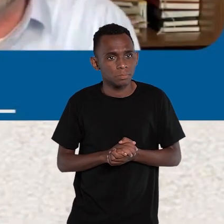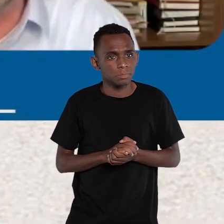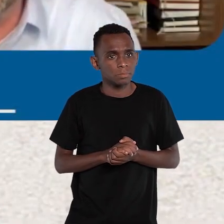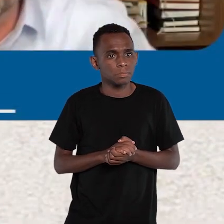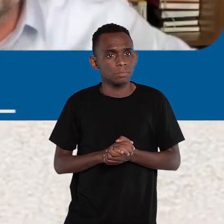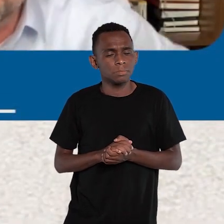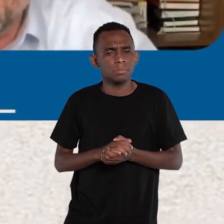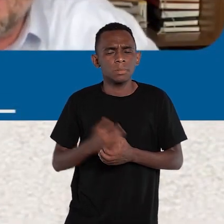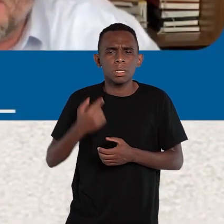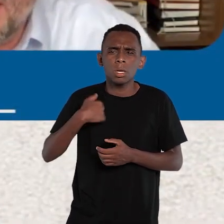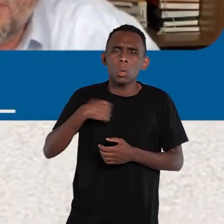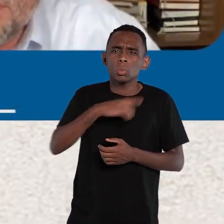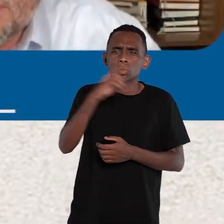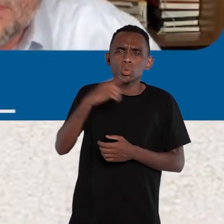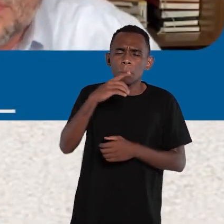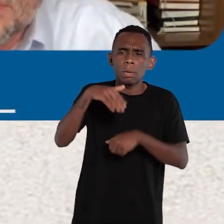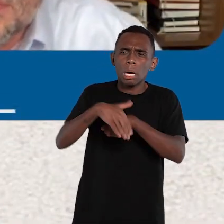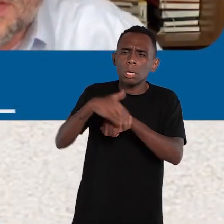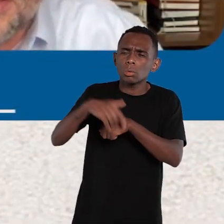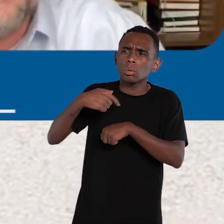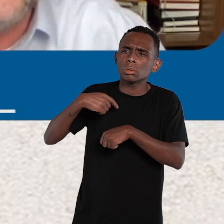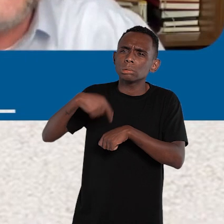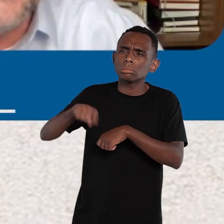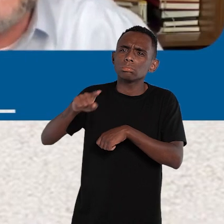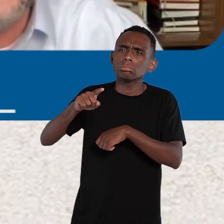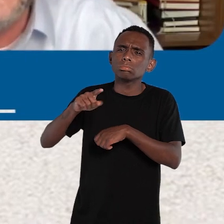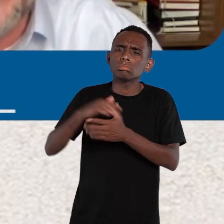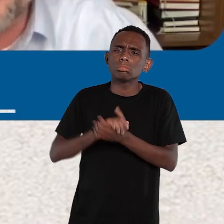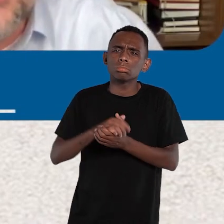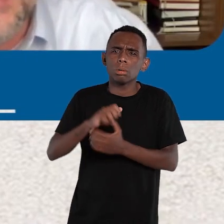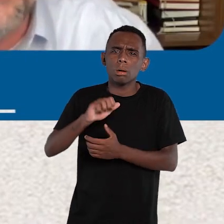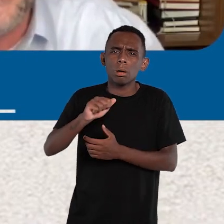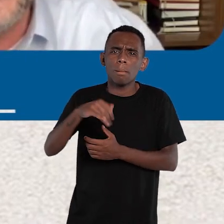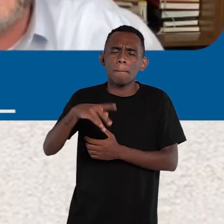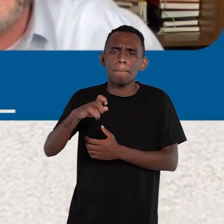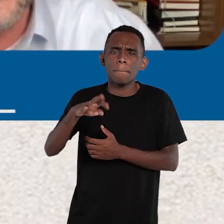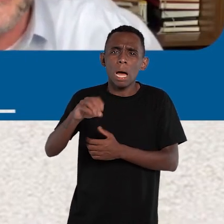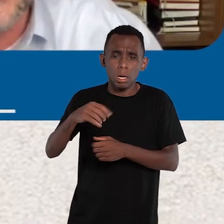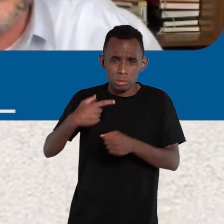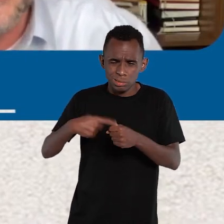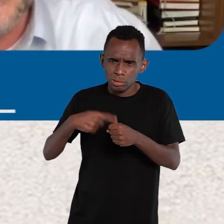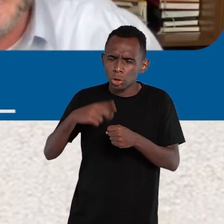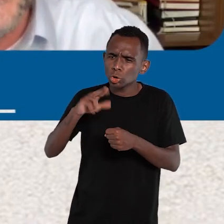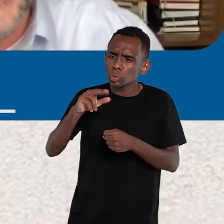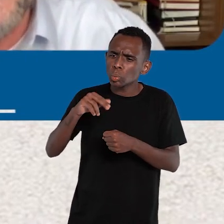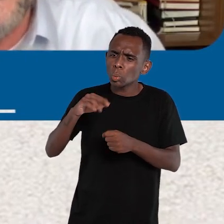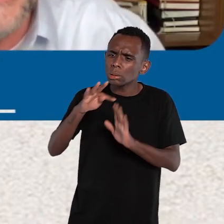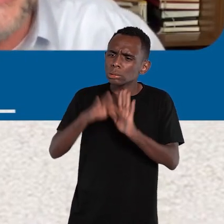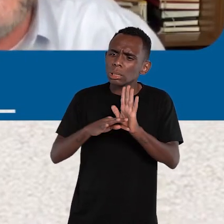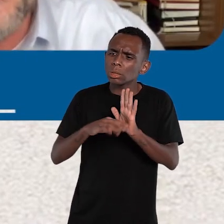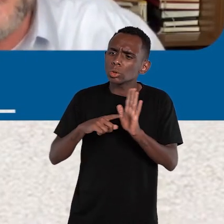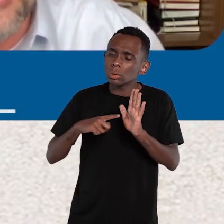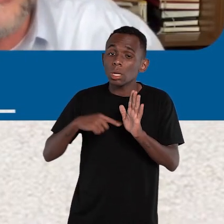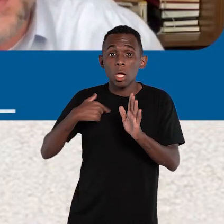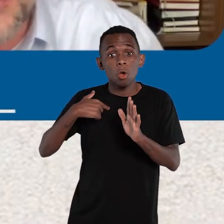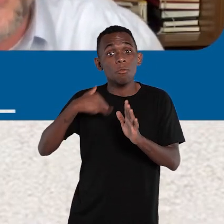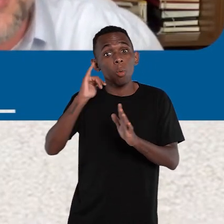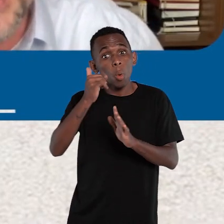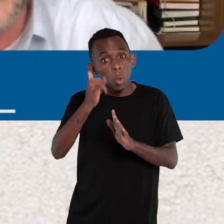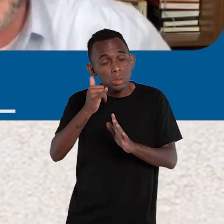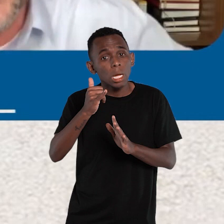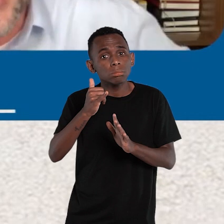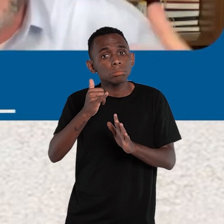era um domingo de noite, eu estava em Amparo, e eu pensei, nossa, Amparo nunca aparece nos meus textos. Eu vou escrever um conto